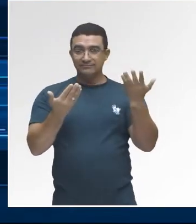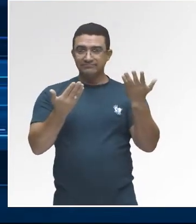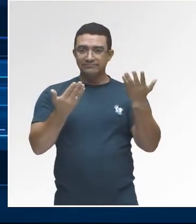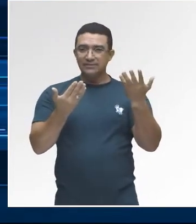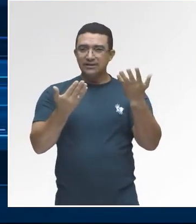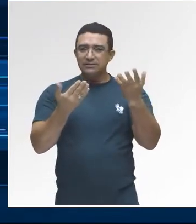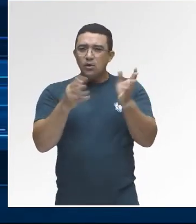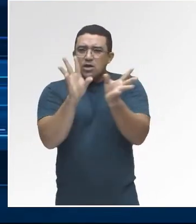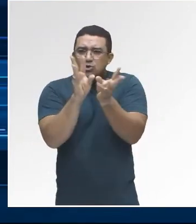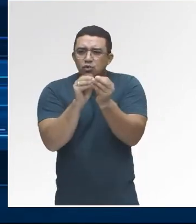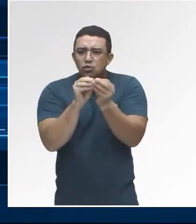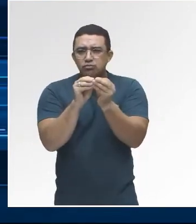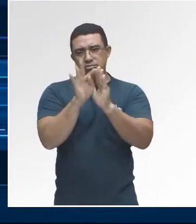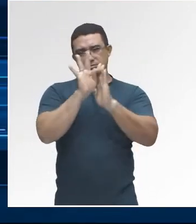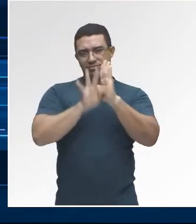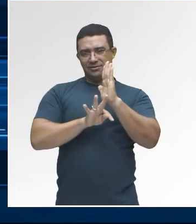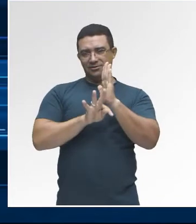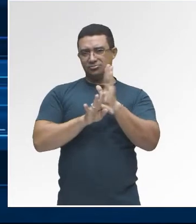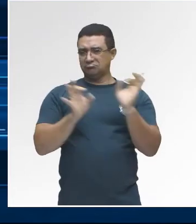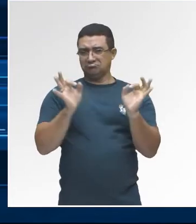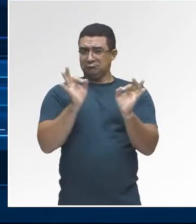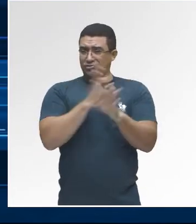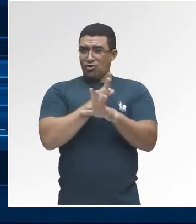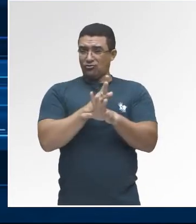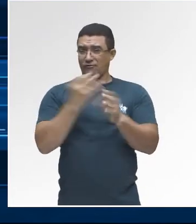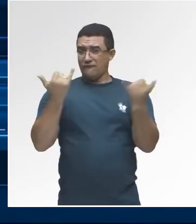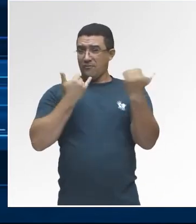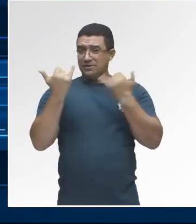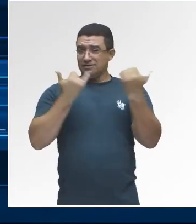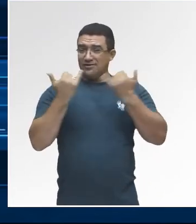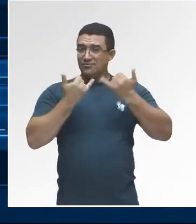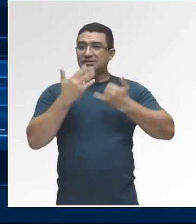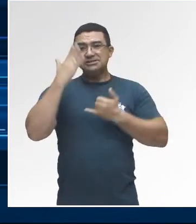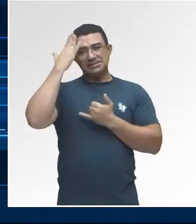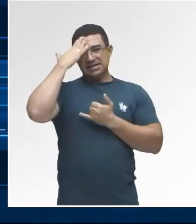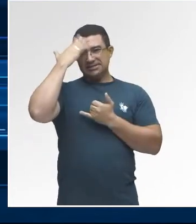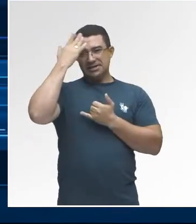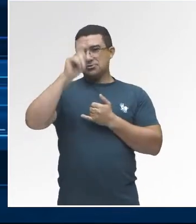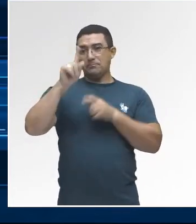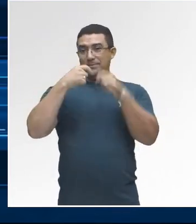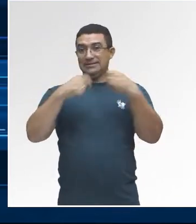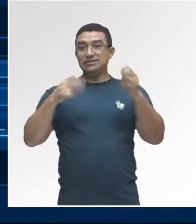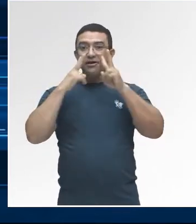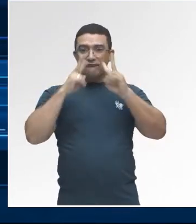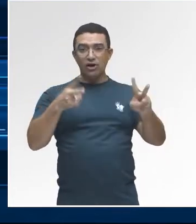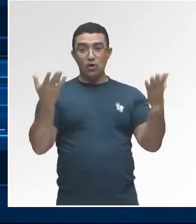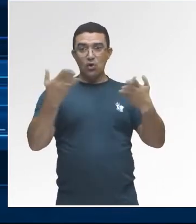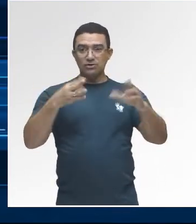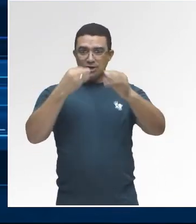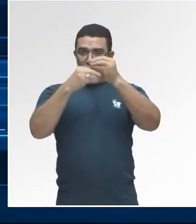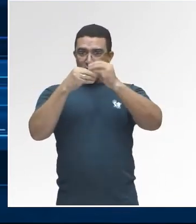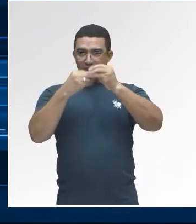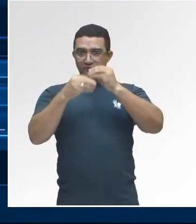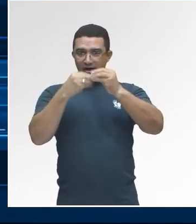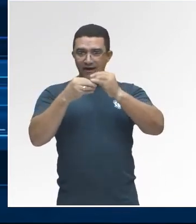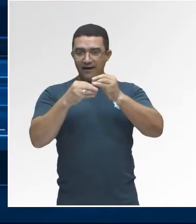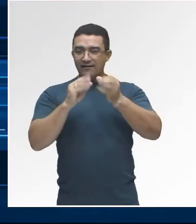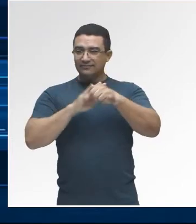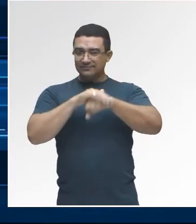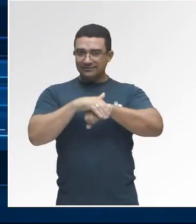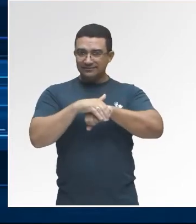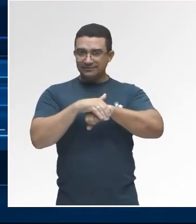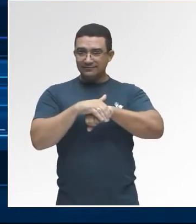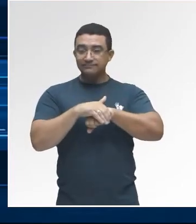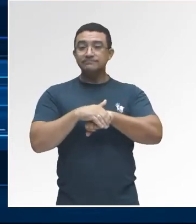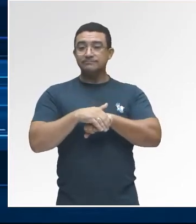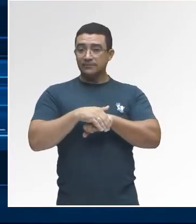você já tem um resuminho, acabou, já pegou essa informação, continua, né, sua vida, na verdade? Então, essa é a ideia do skimming.